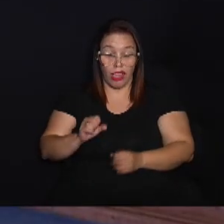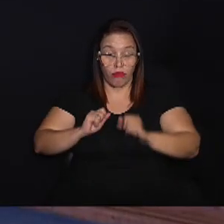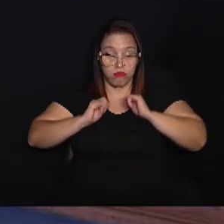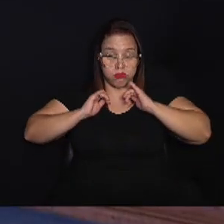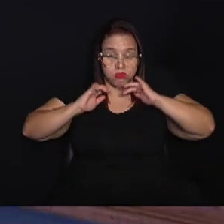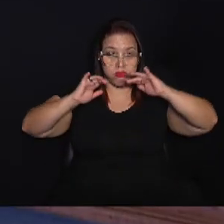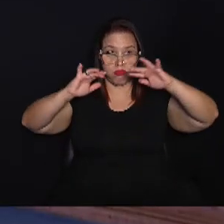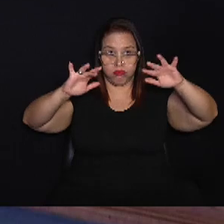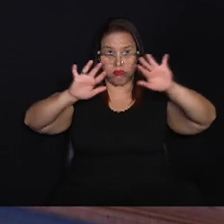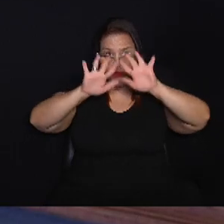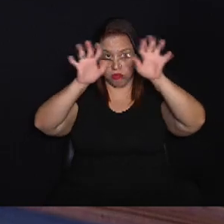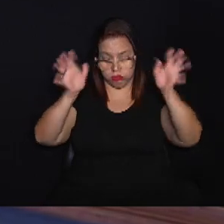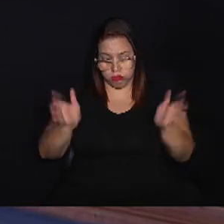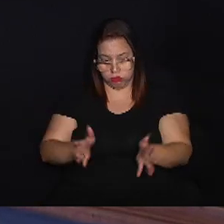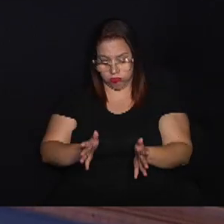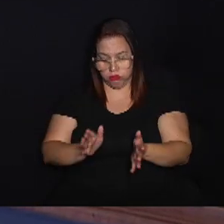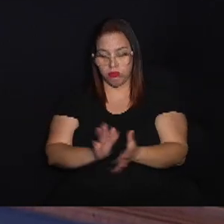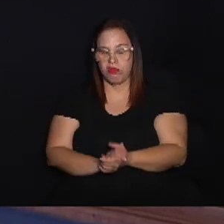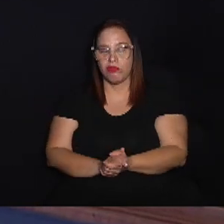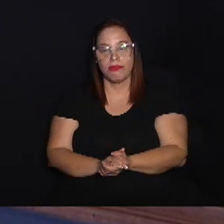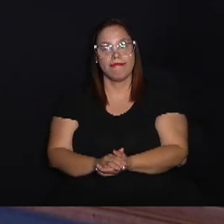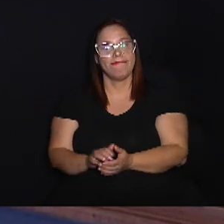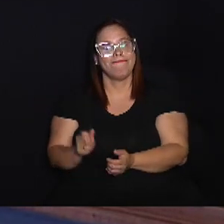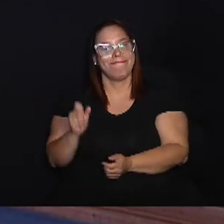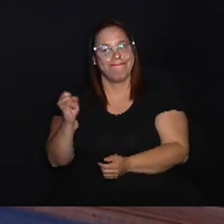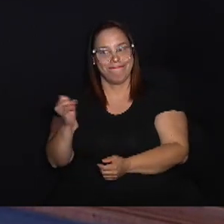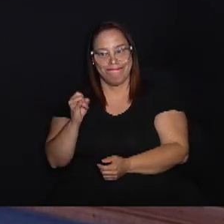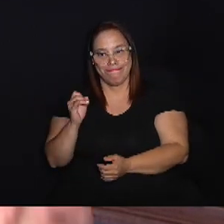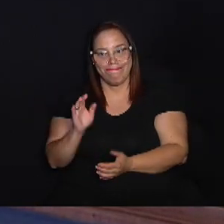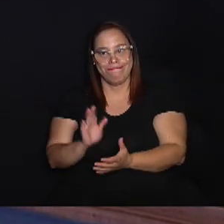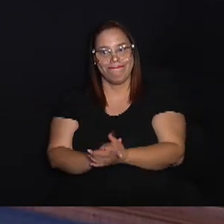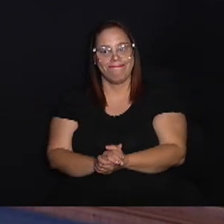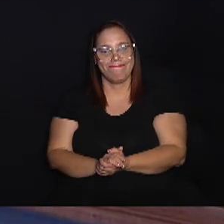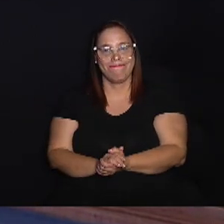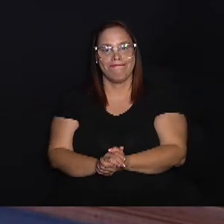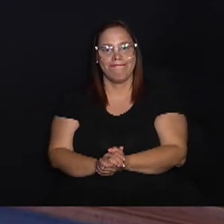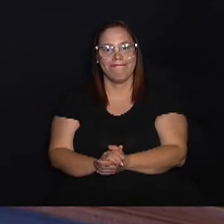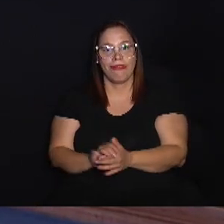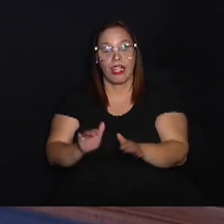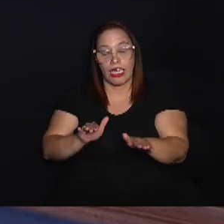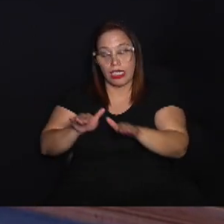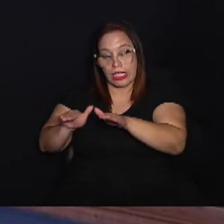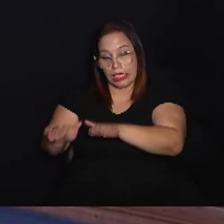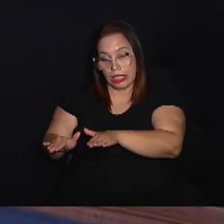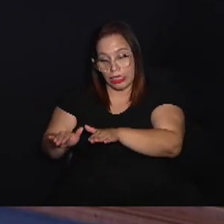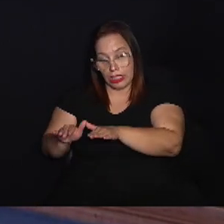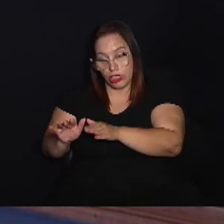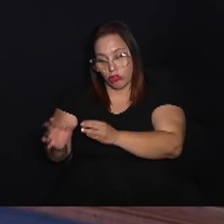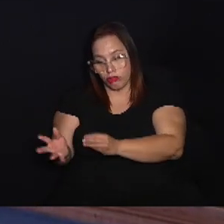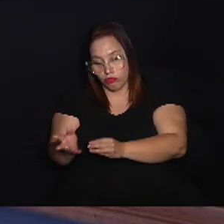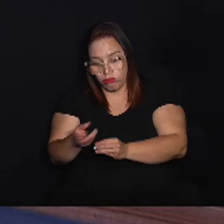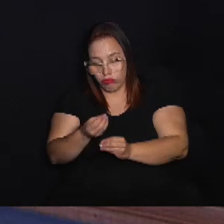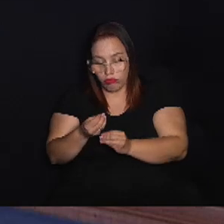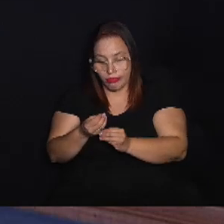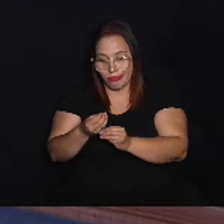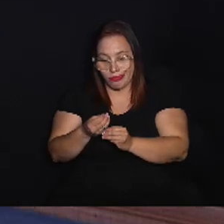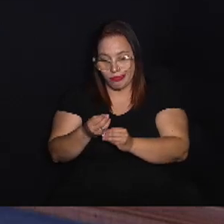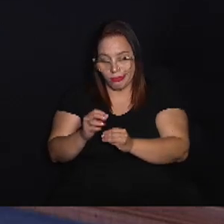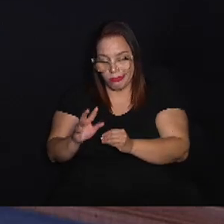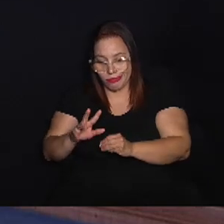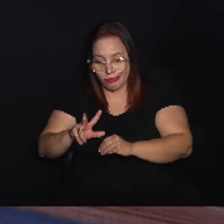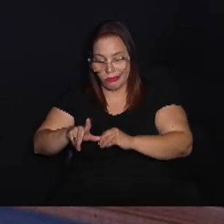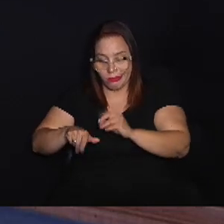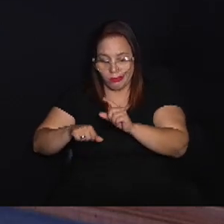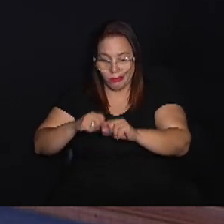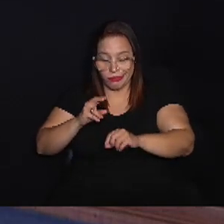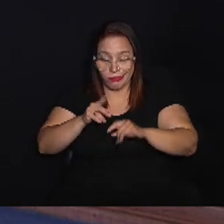também a atmosfera. Então é muito poluente. Então esse é o lado do meio ambiente, que a gente acaba